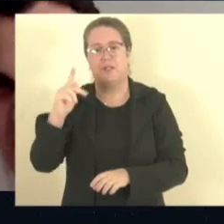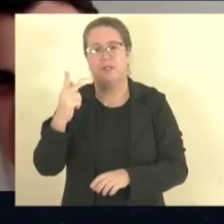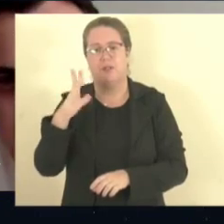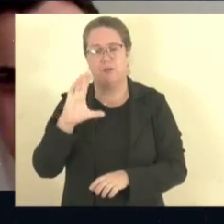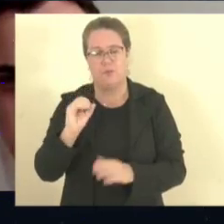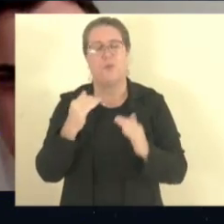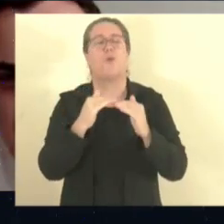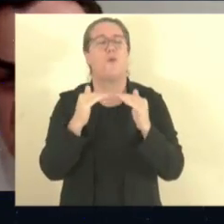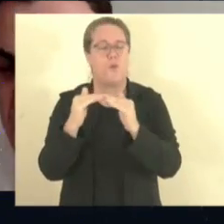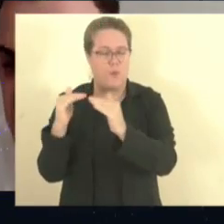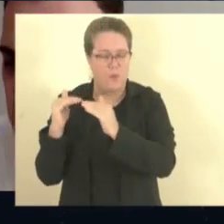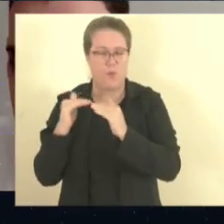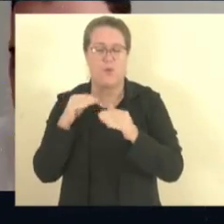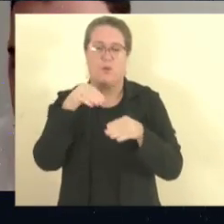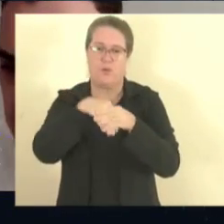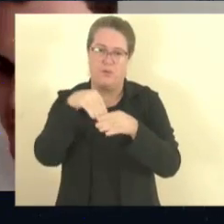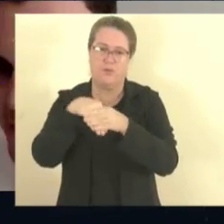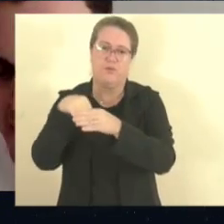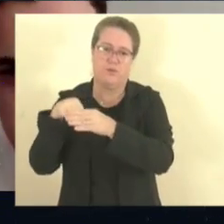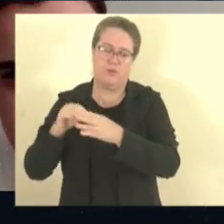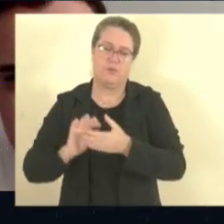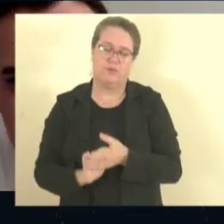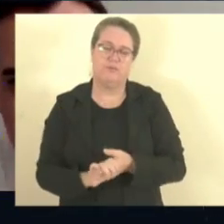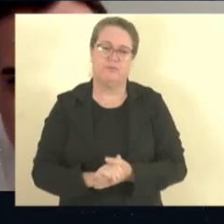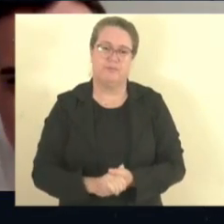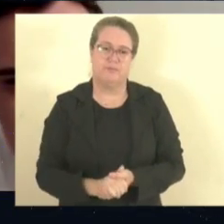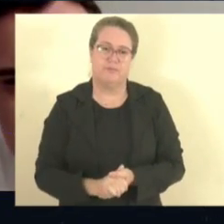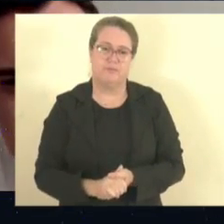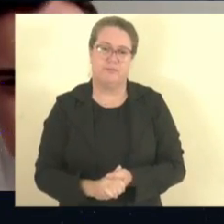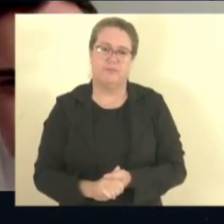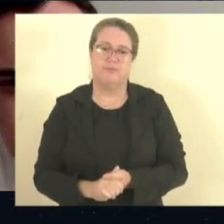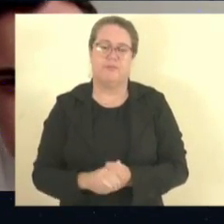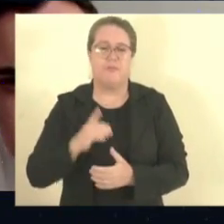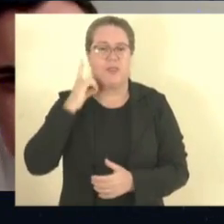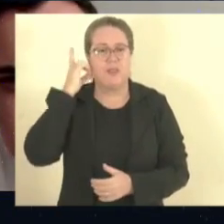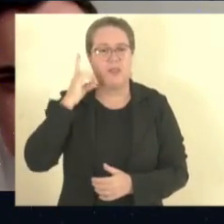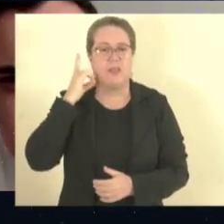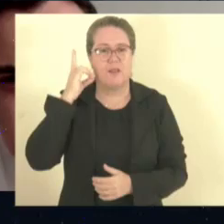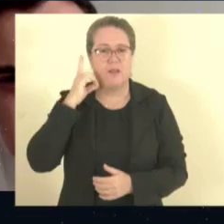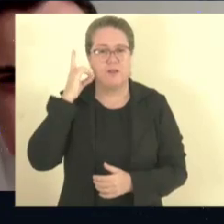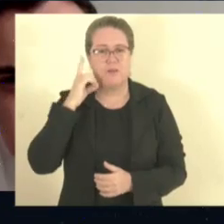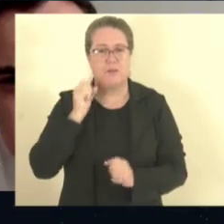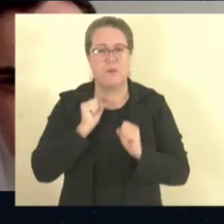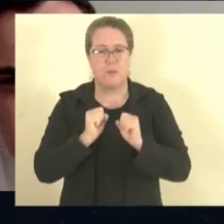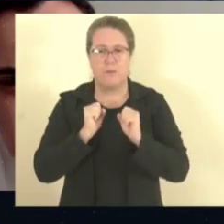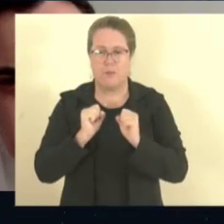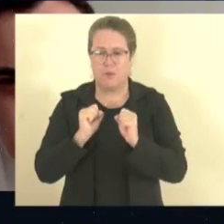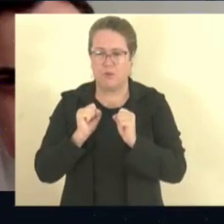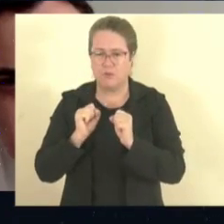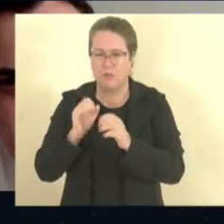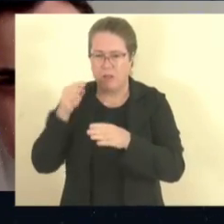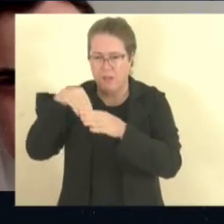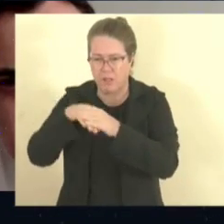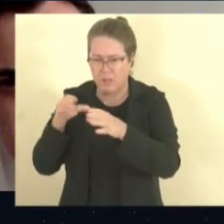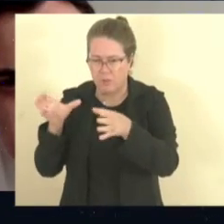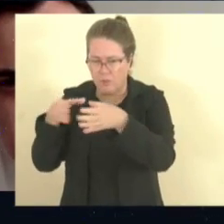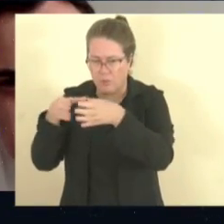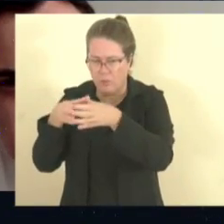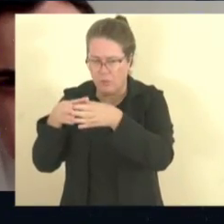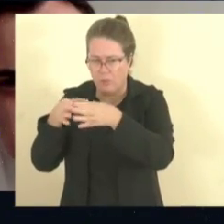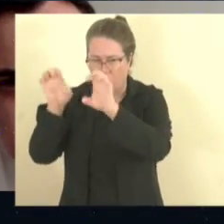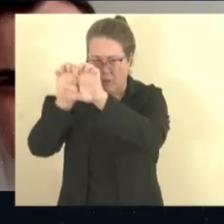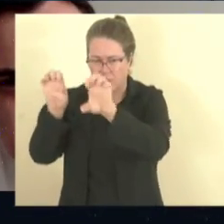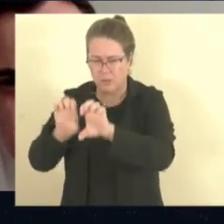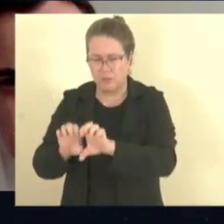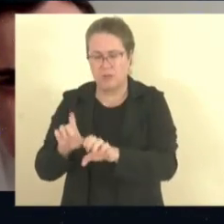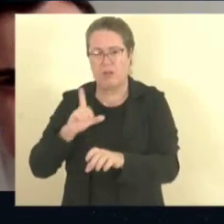Acompanho o relatório de Vossa Excelência, deputado Mazinho. Deputado Xambinho, você pode informar os membros da Comissão de Infraestrutura, que eu não estou encontrando